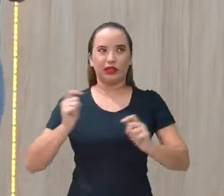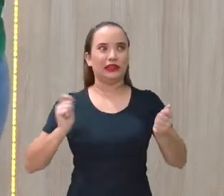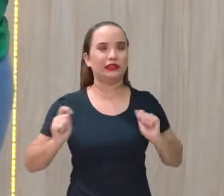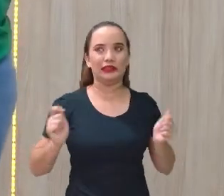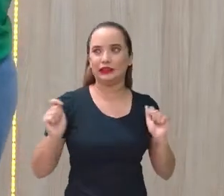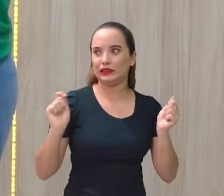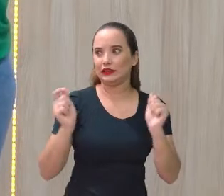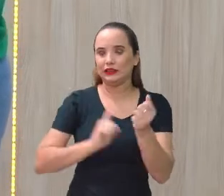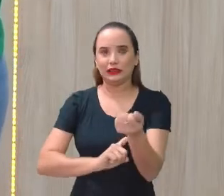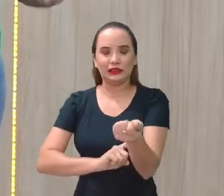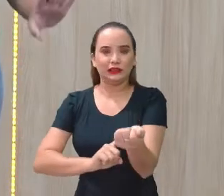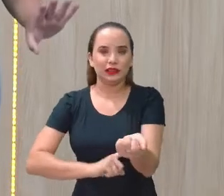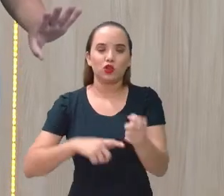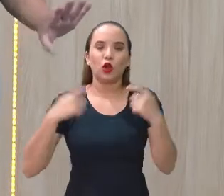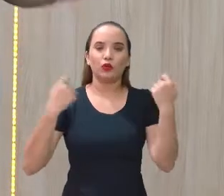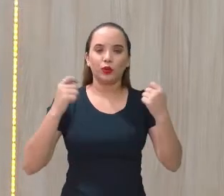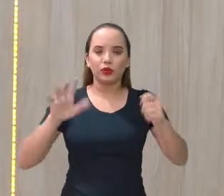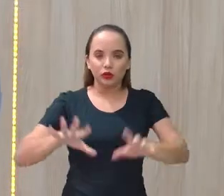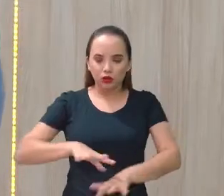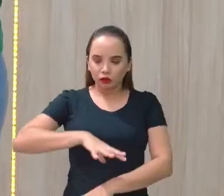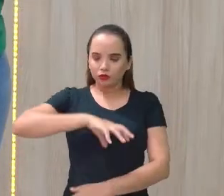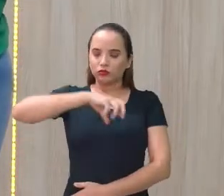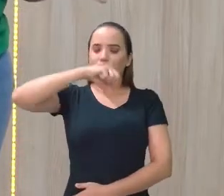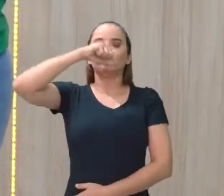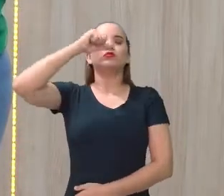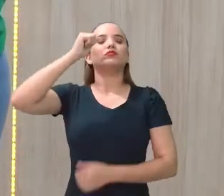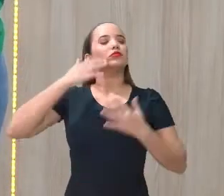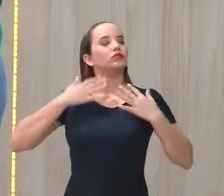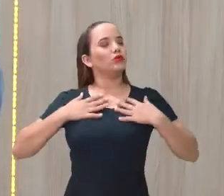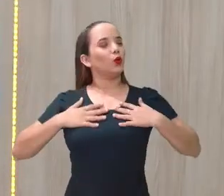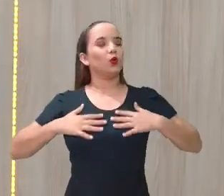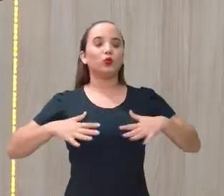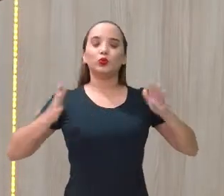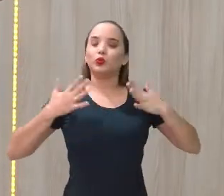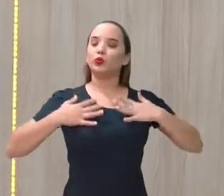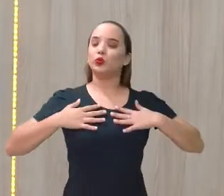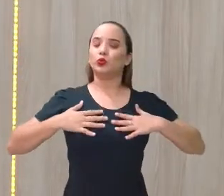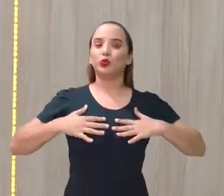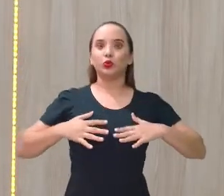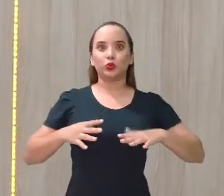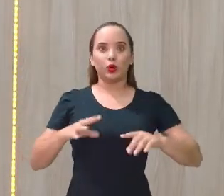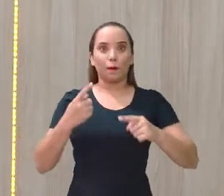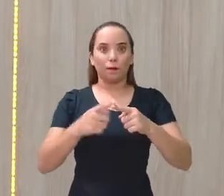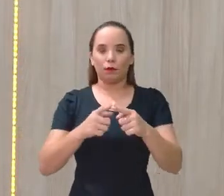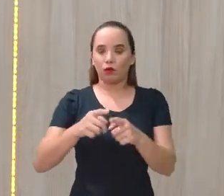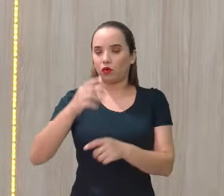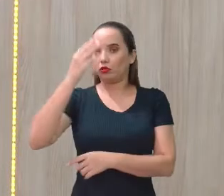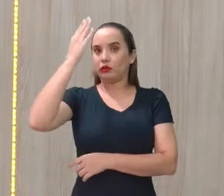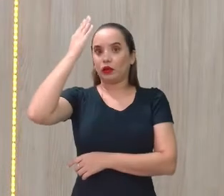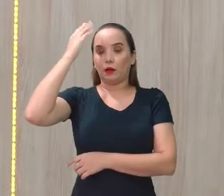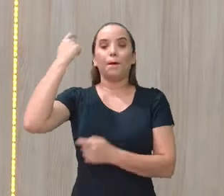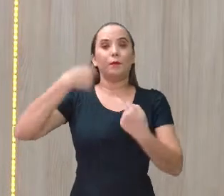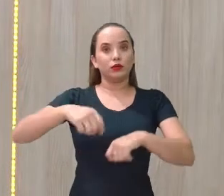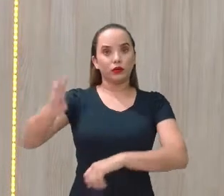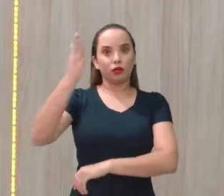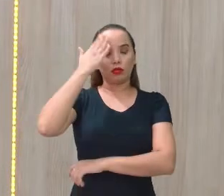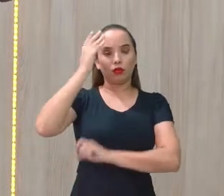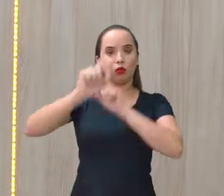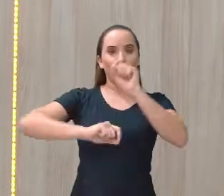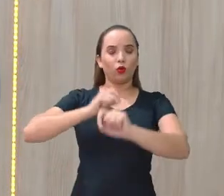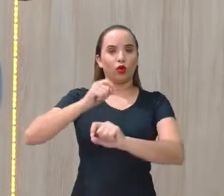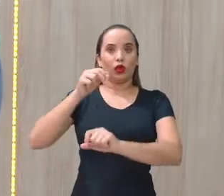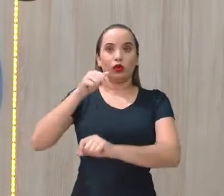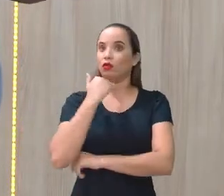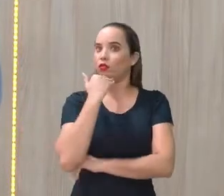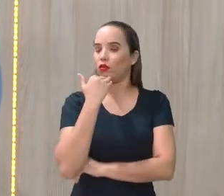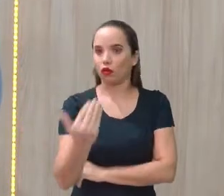precisa se acalmar, respirar, saber que ninguém sabe mais do trabalho que